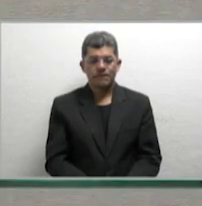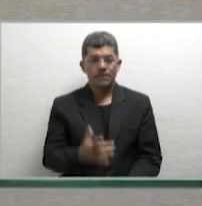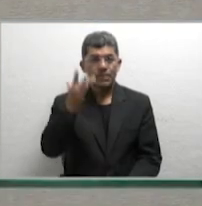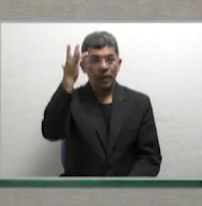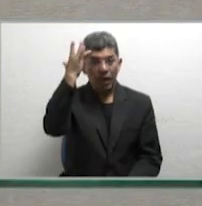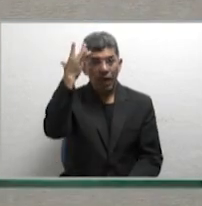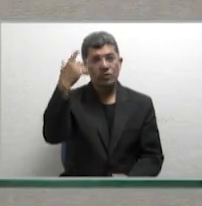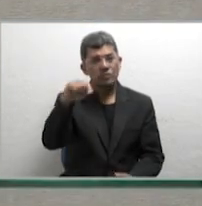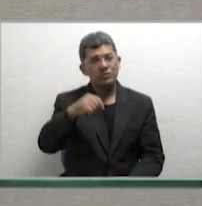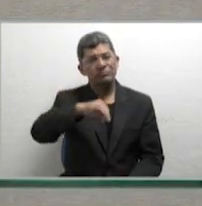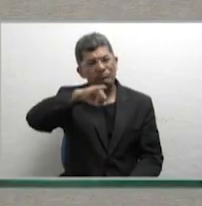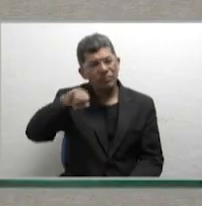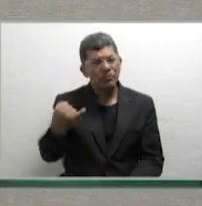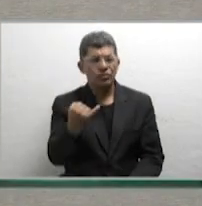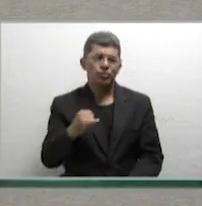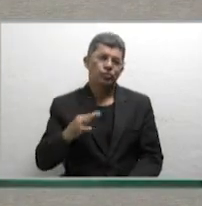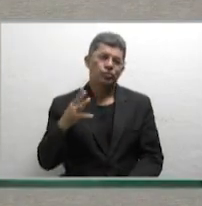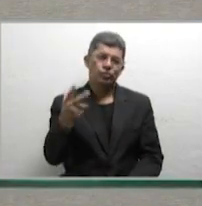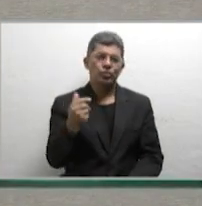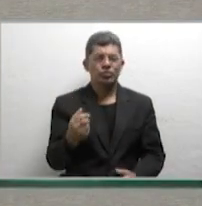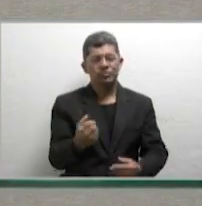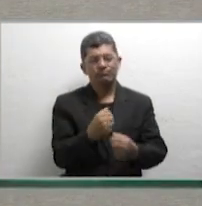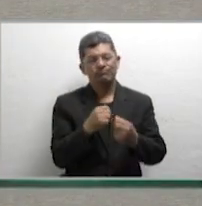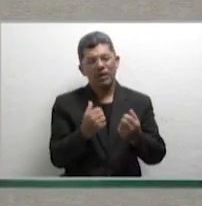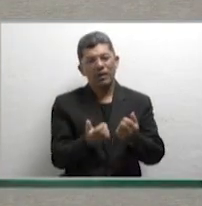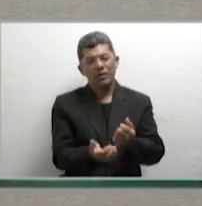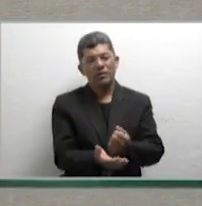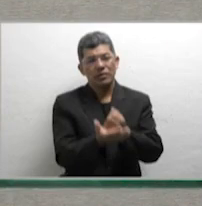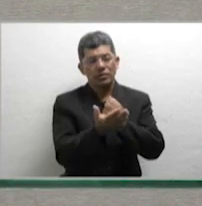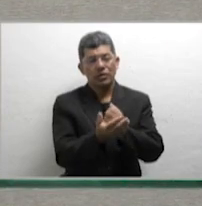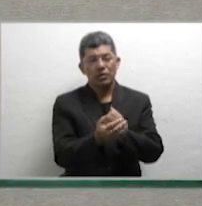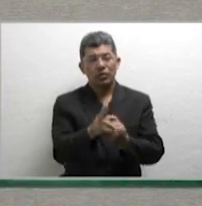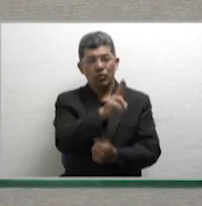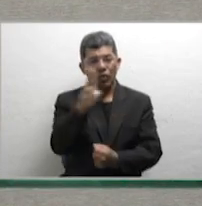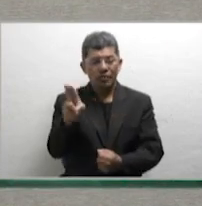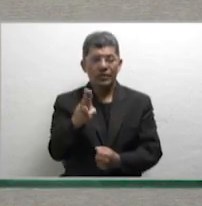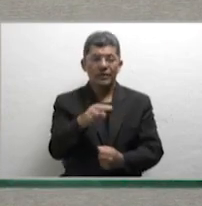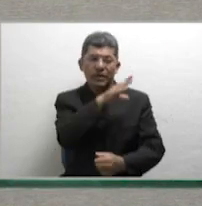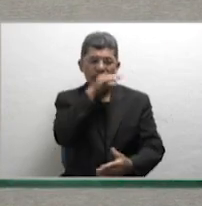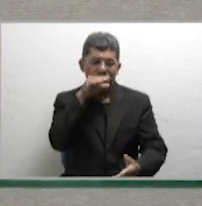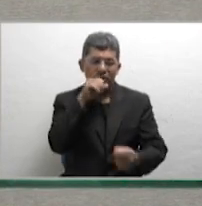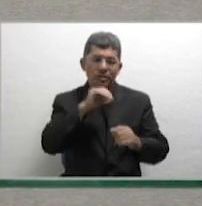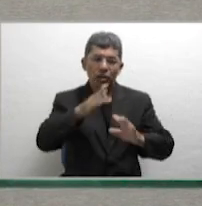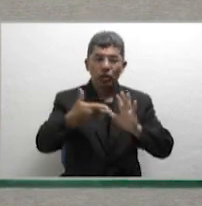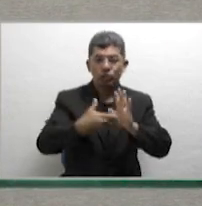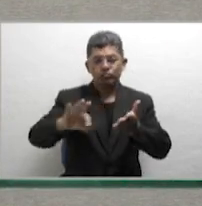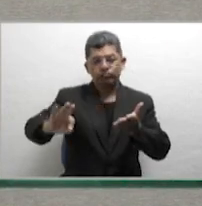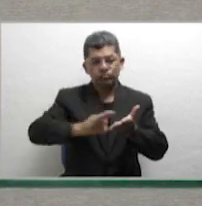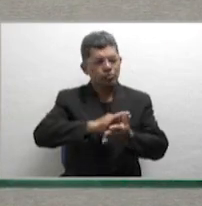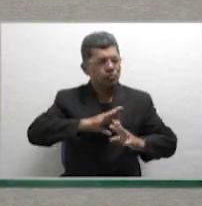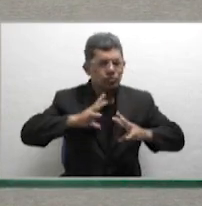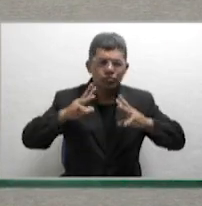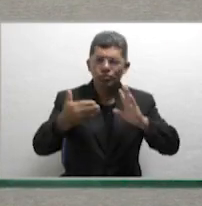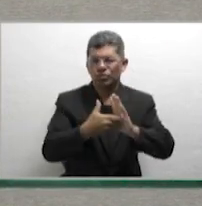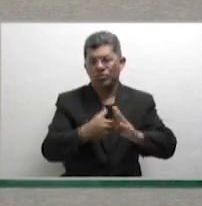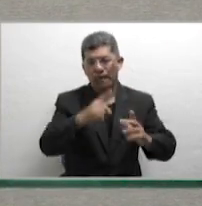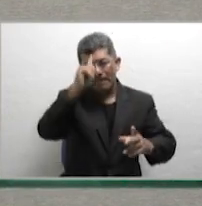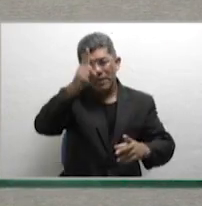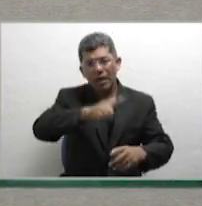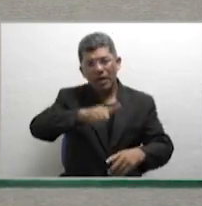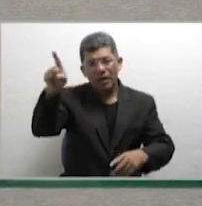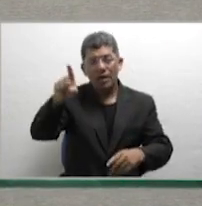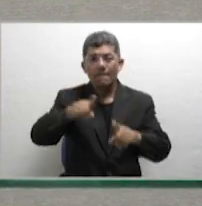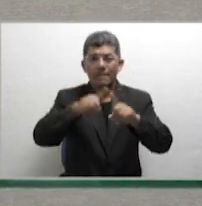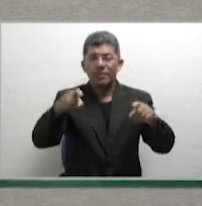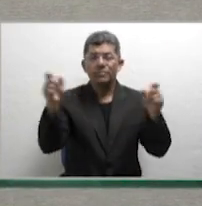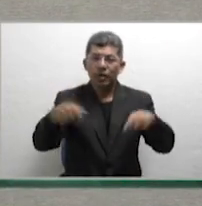que tem que ser abraçado por todos. E aí eu quero pedir, em nome do André Gabriel, que já tem tudo autorizado pelo governo do Estado, que a gente possa